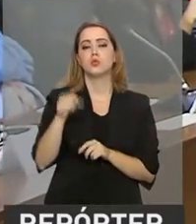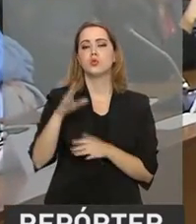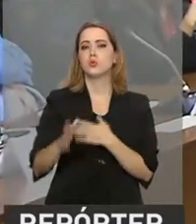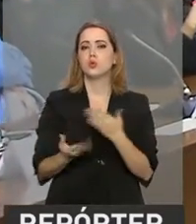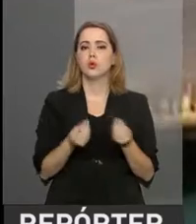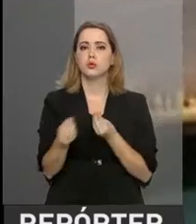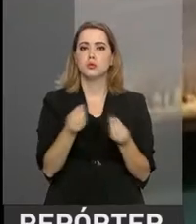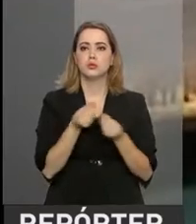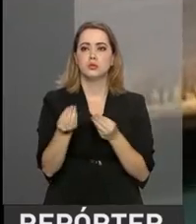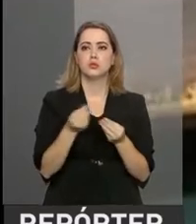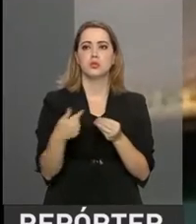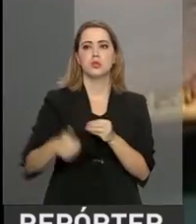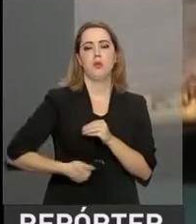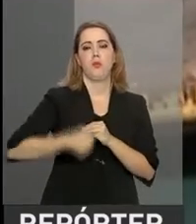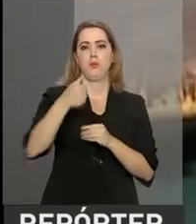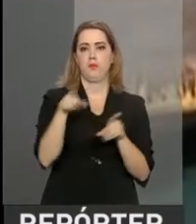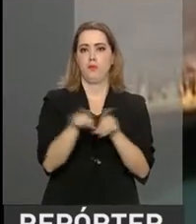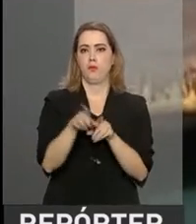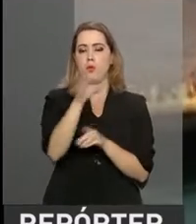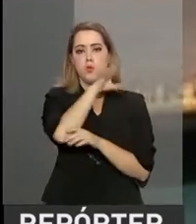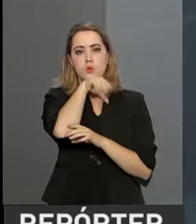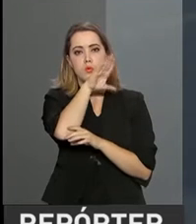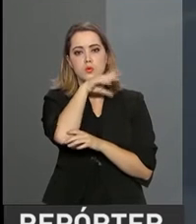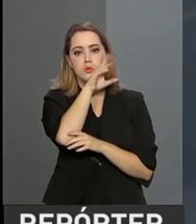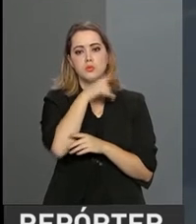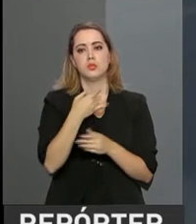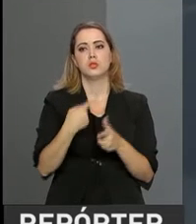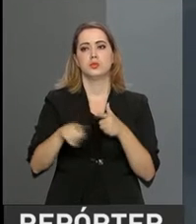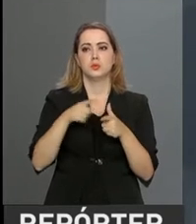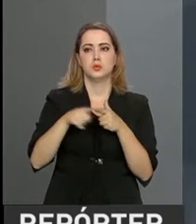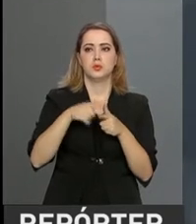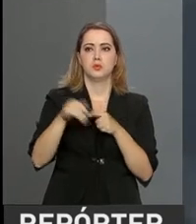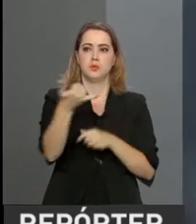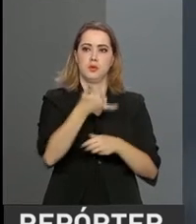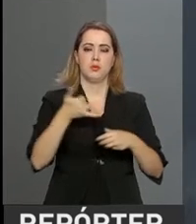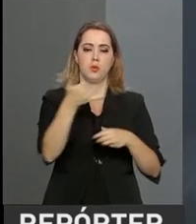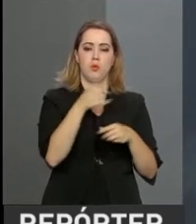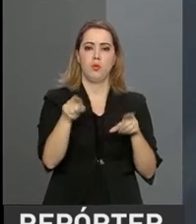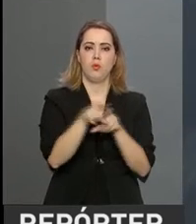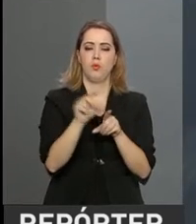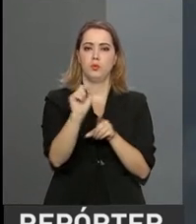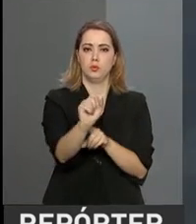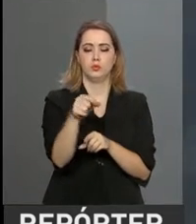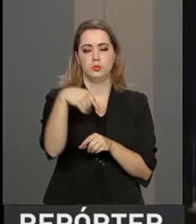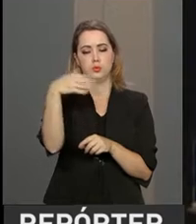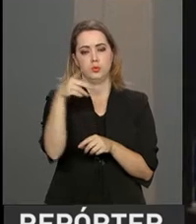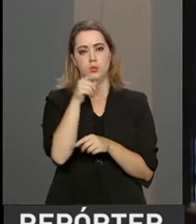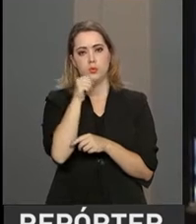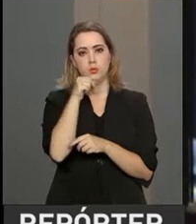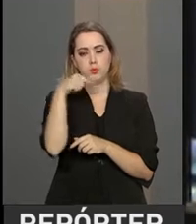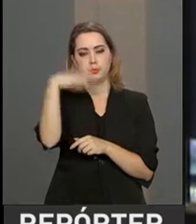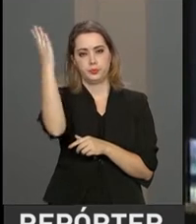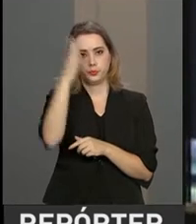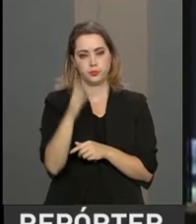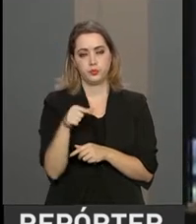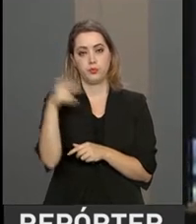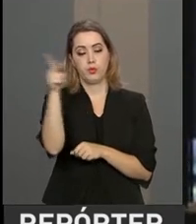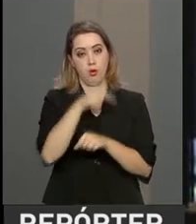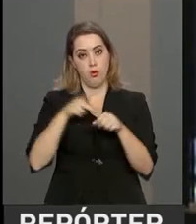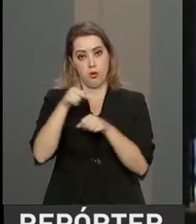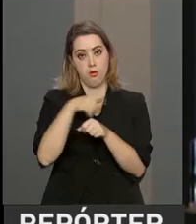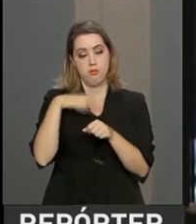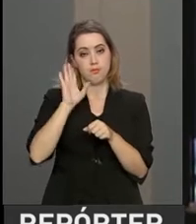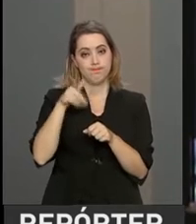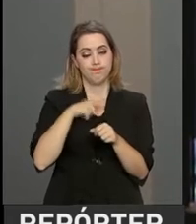estruturas para o resgate da fauna afetada por derramamento de óleo em águas do território brasileiro o país registrou